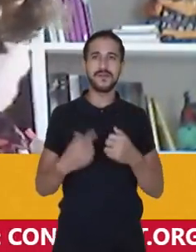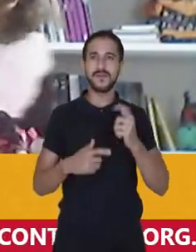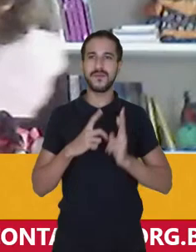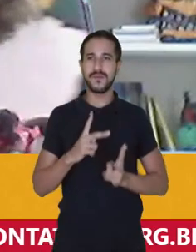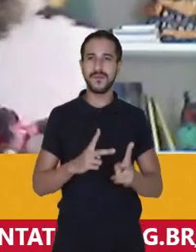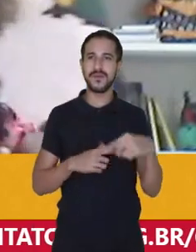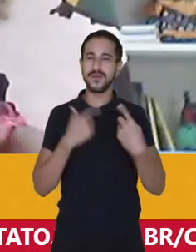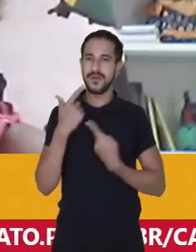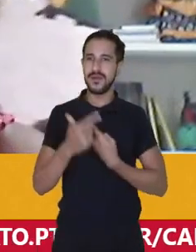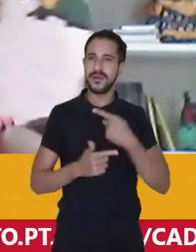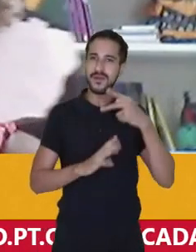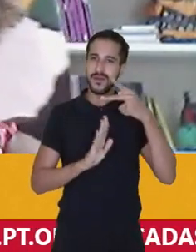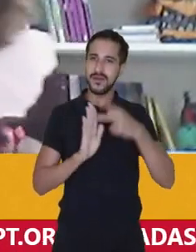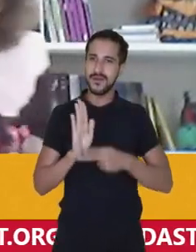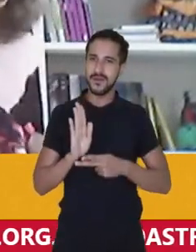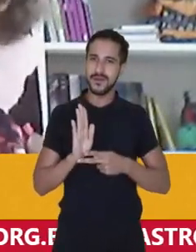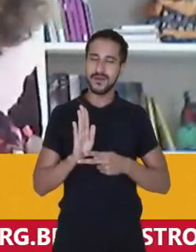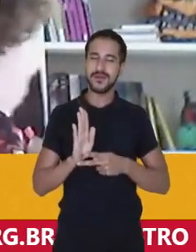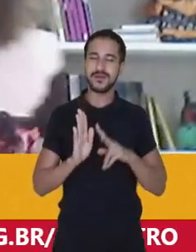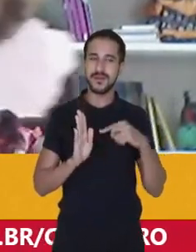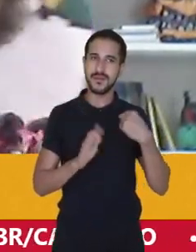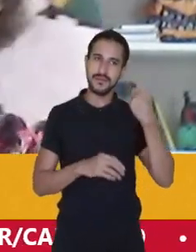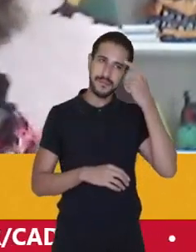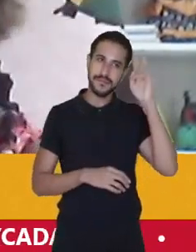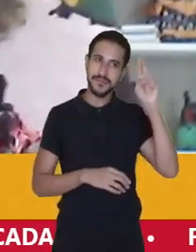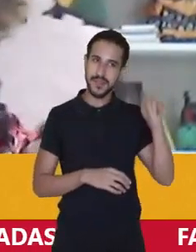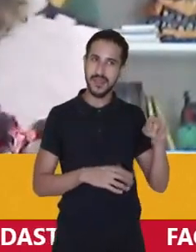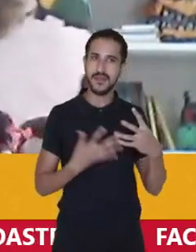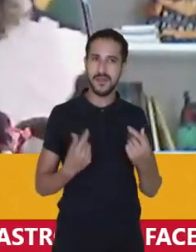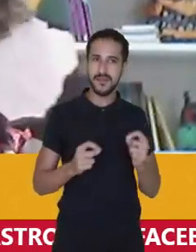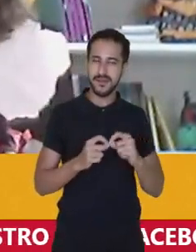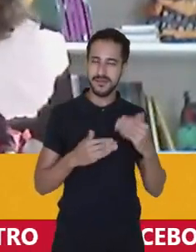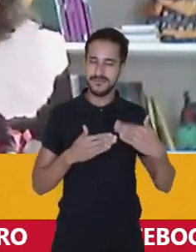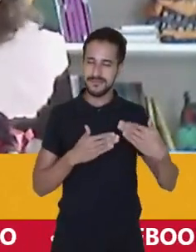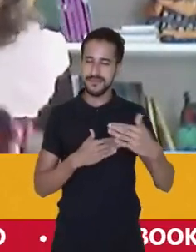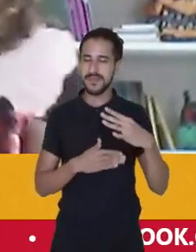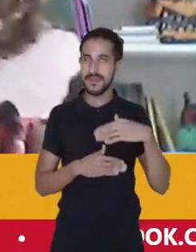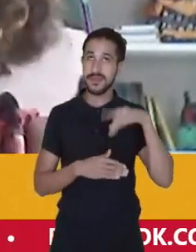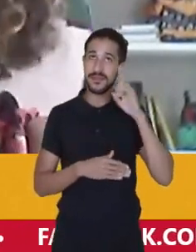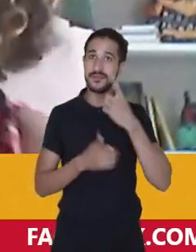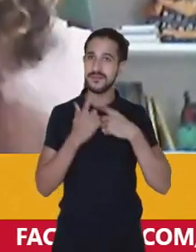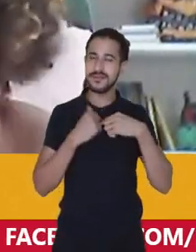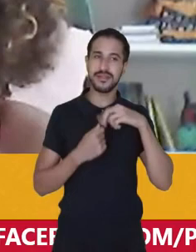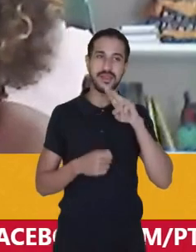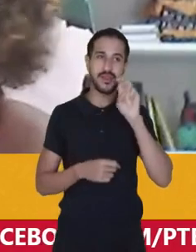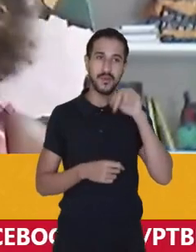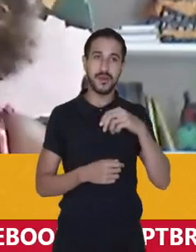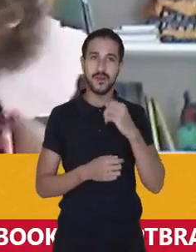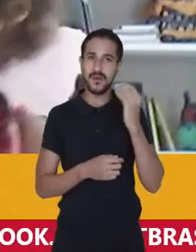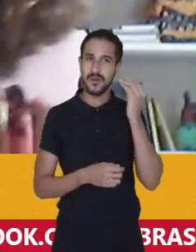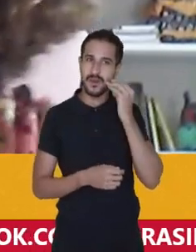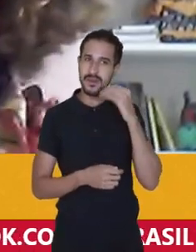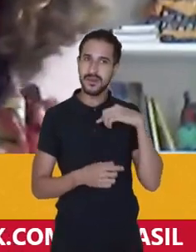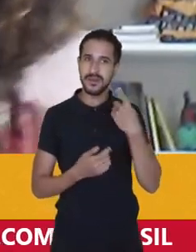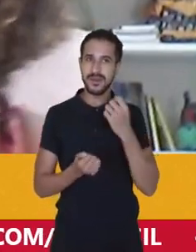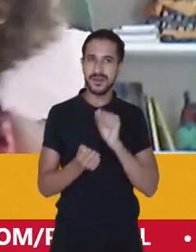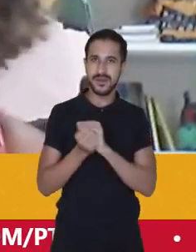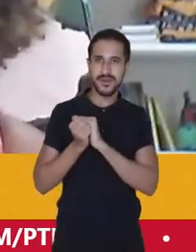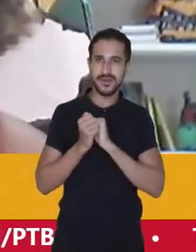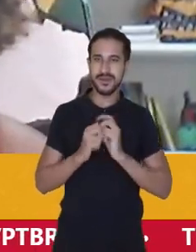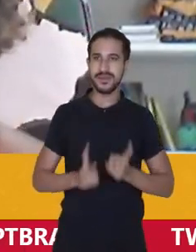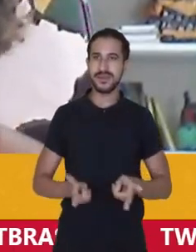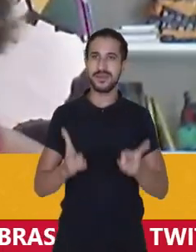projetos que a gente pensou lá no Rio Grande do Norte. Vamos tocar logo, logo, se Deus quiser. Nilma, um beijo. Estamos juntas